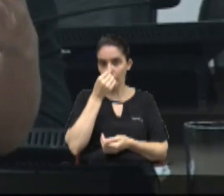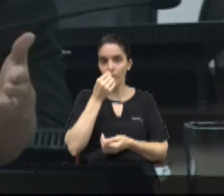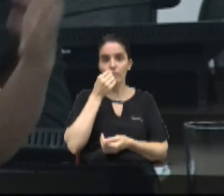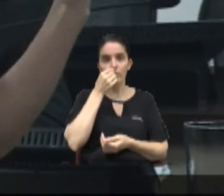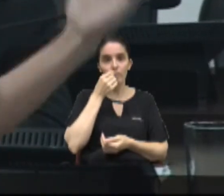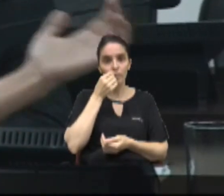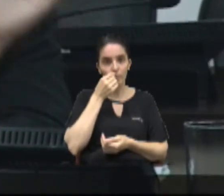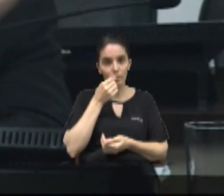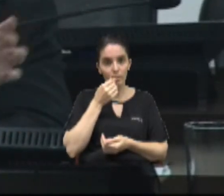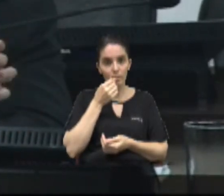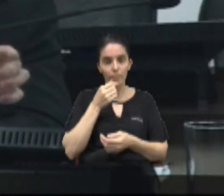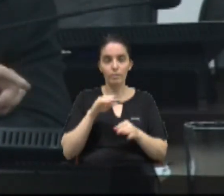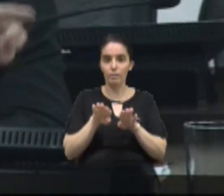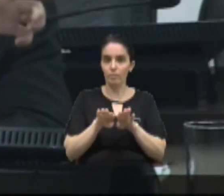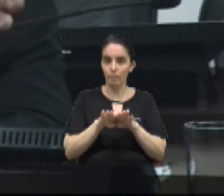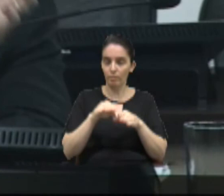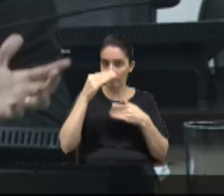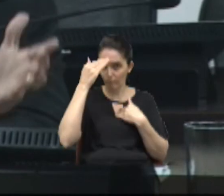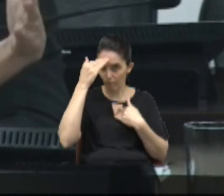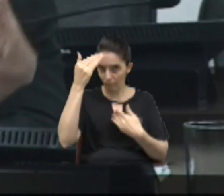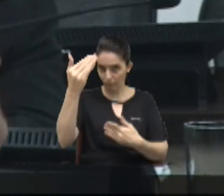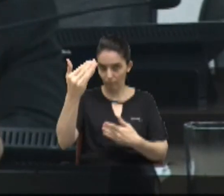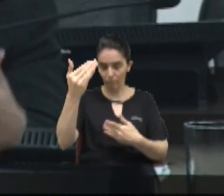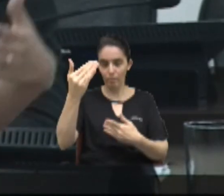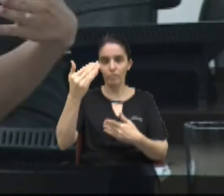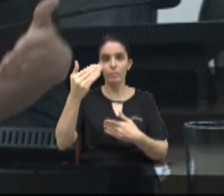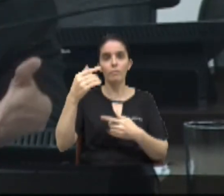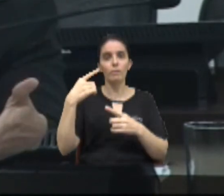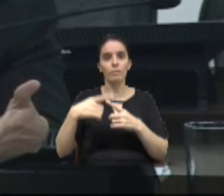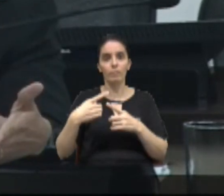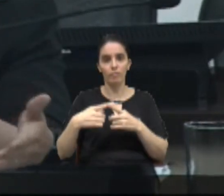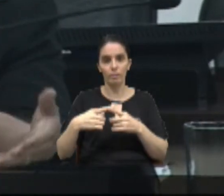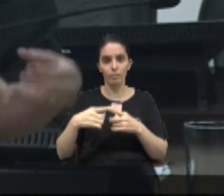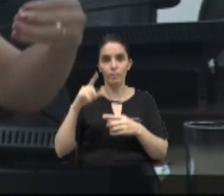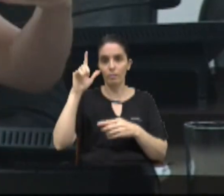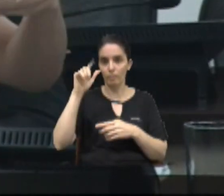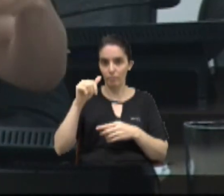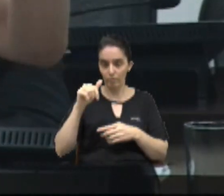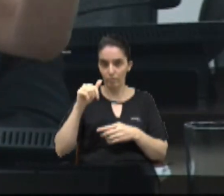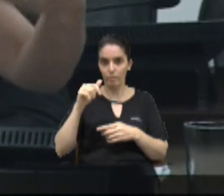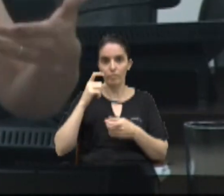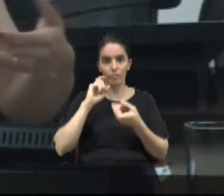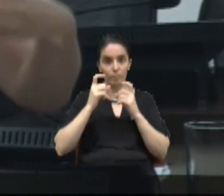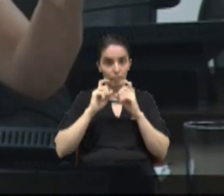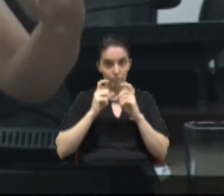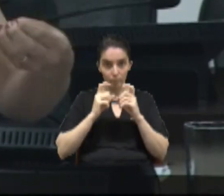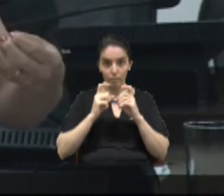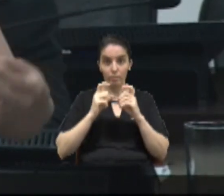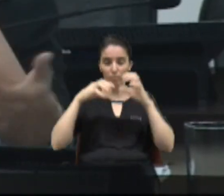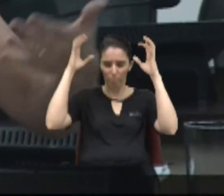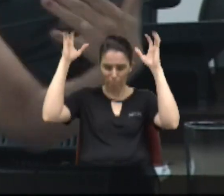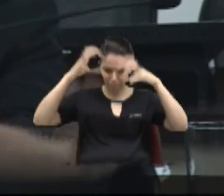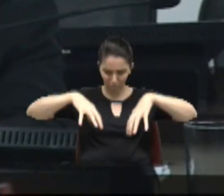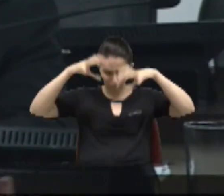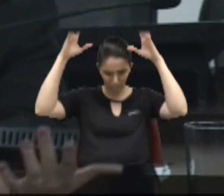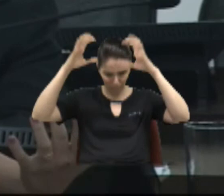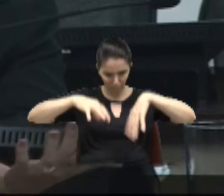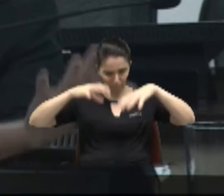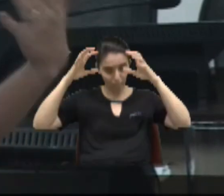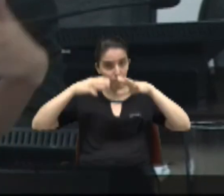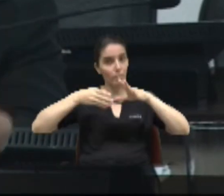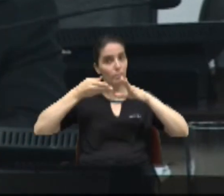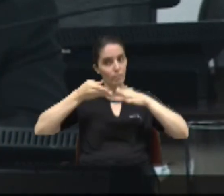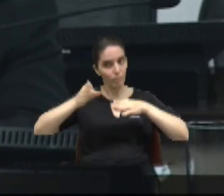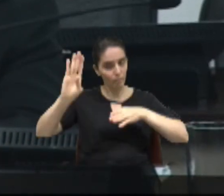Nogueira, inclusive gostaria de agradecê-los por mesmo após uma sessão com aquela chuva, com aquela tempestade, eles estiveram